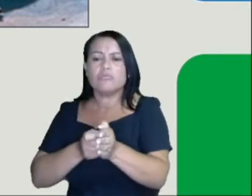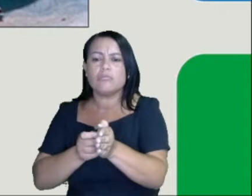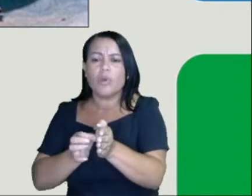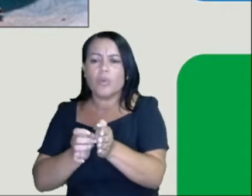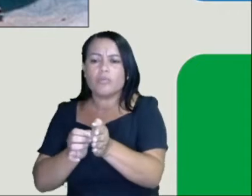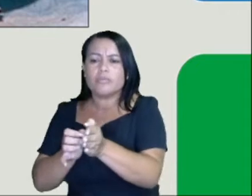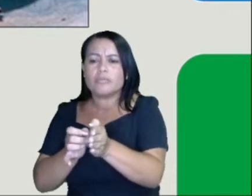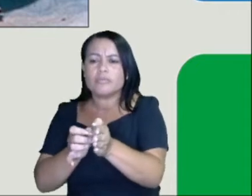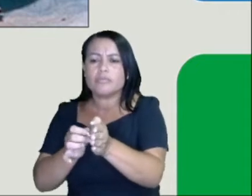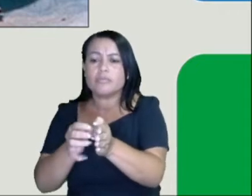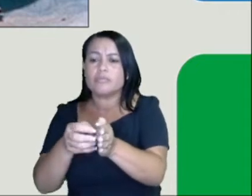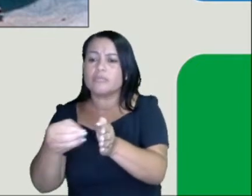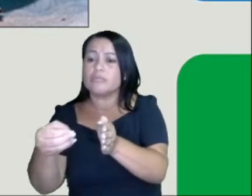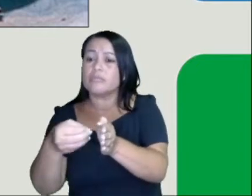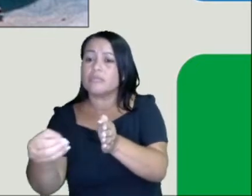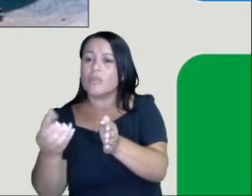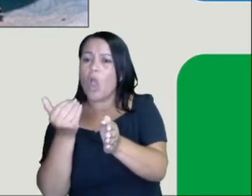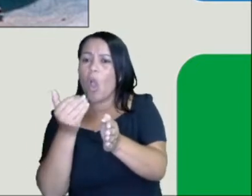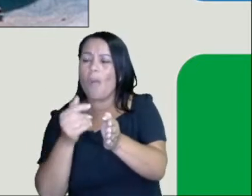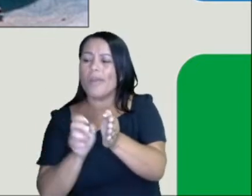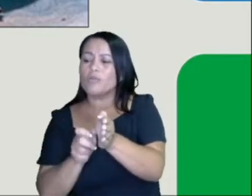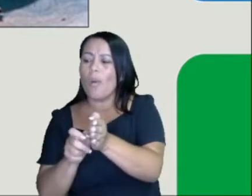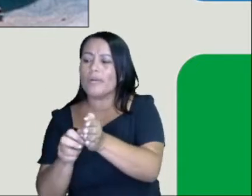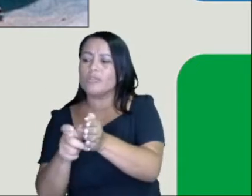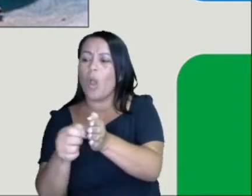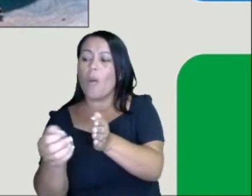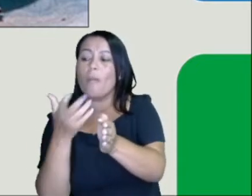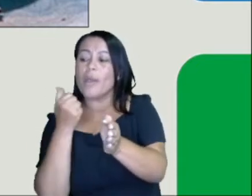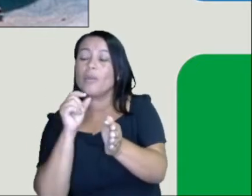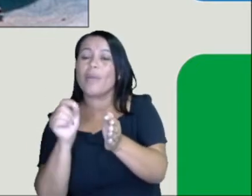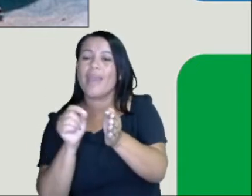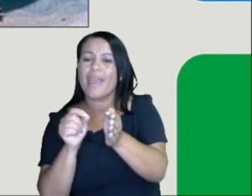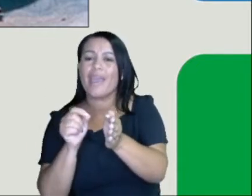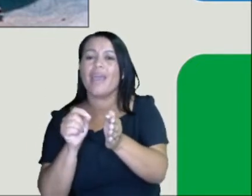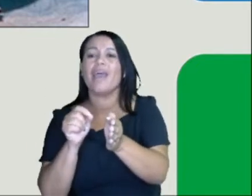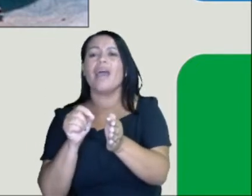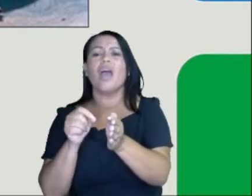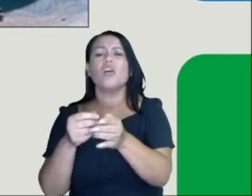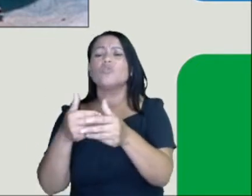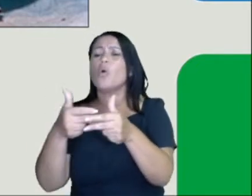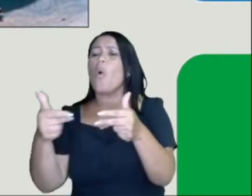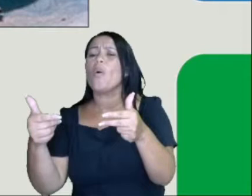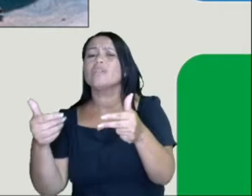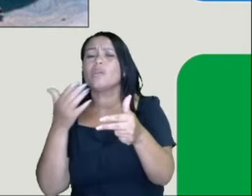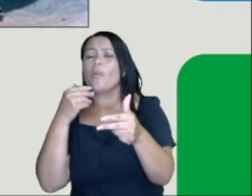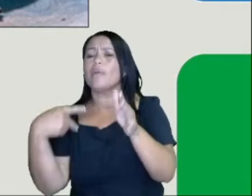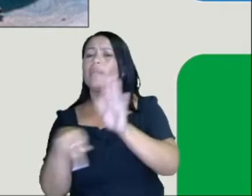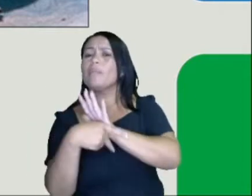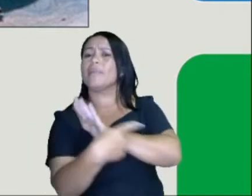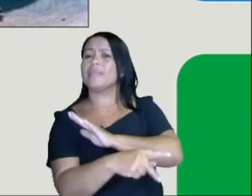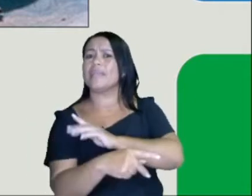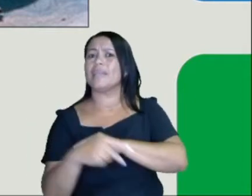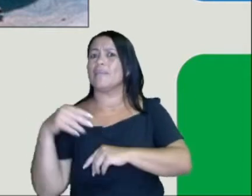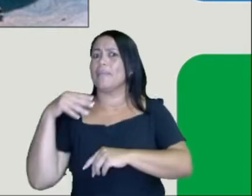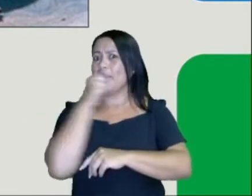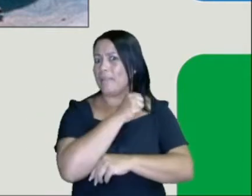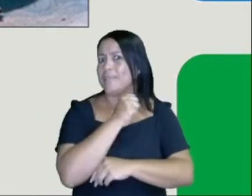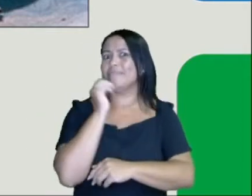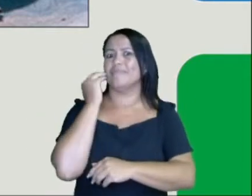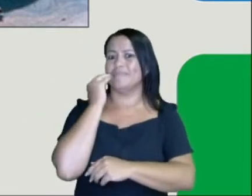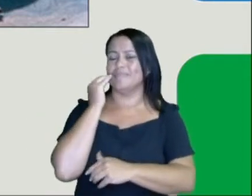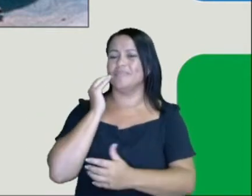escamas para se alimentar dos restos de comida dele. E também se locomover com maior agilidade, pegar uma carona no